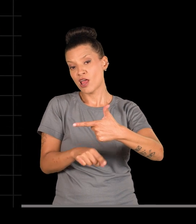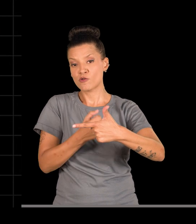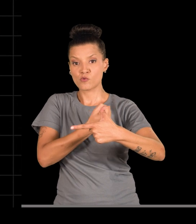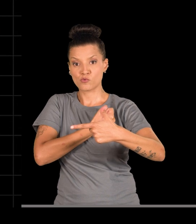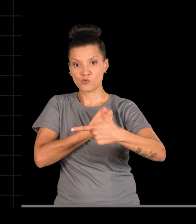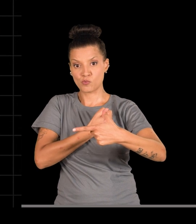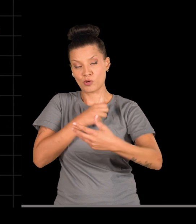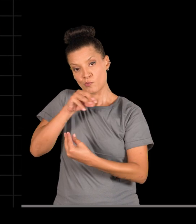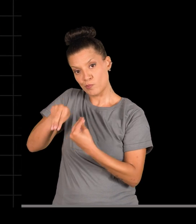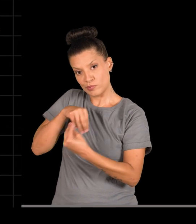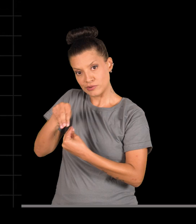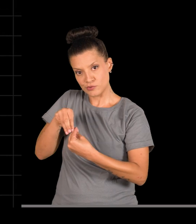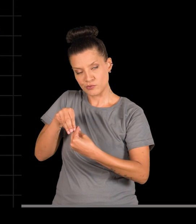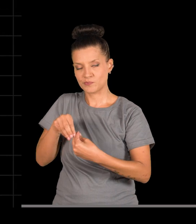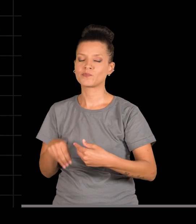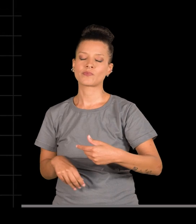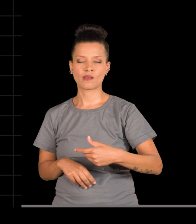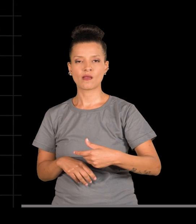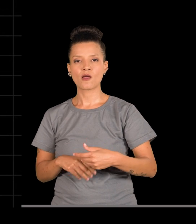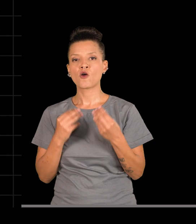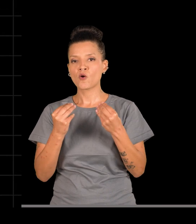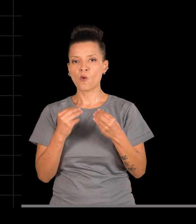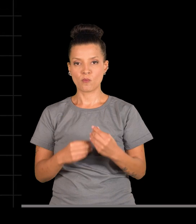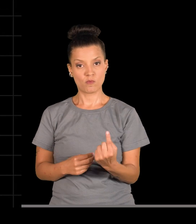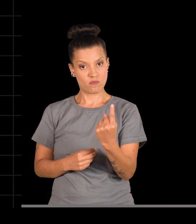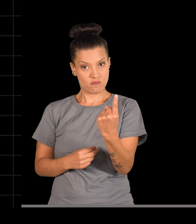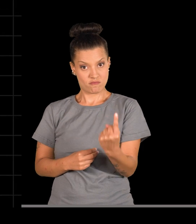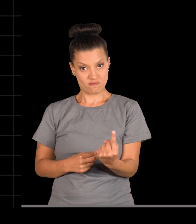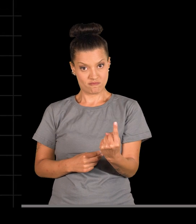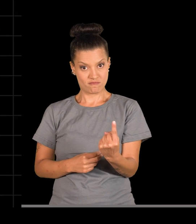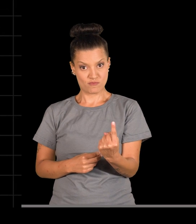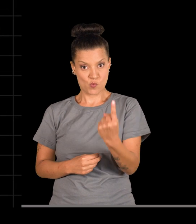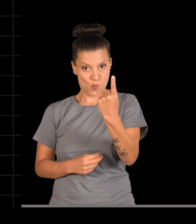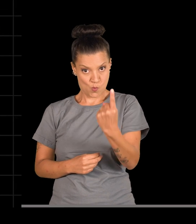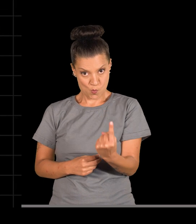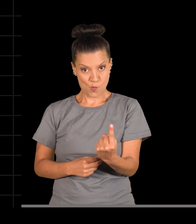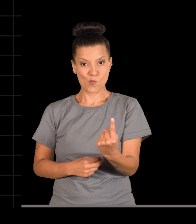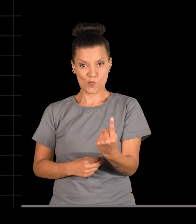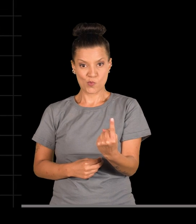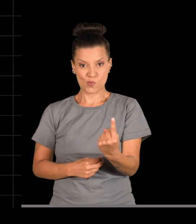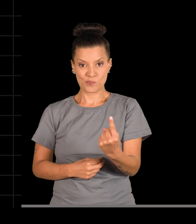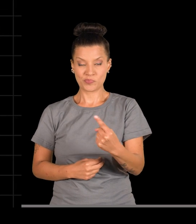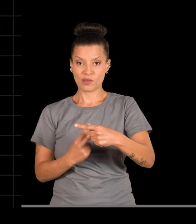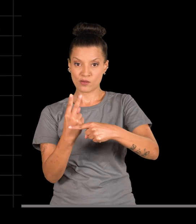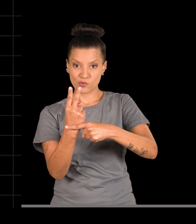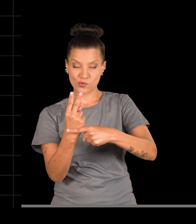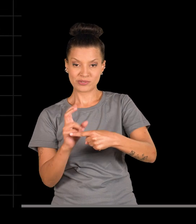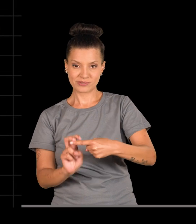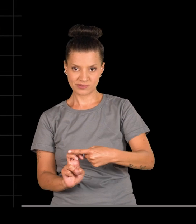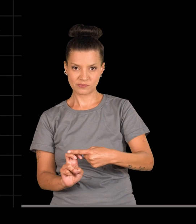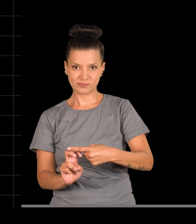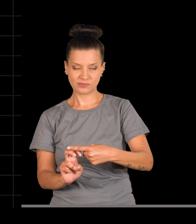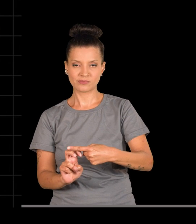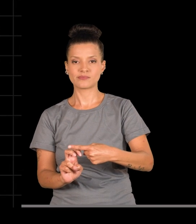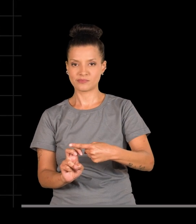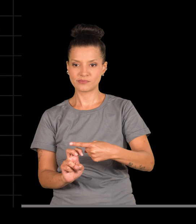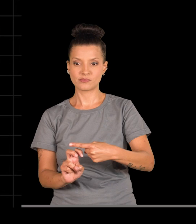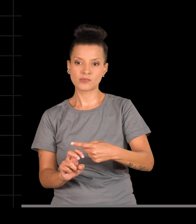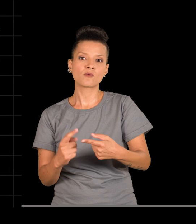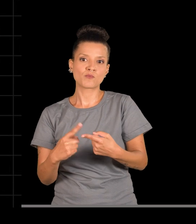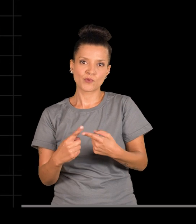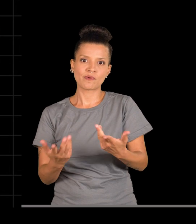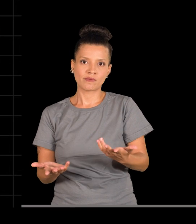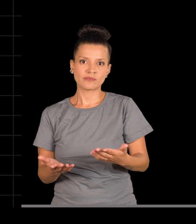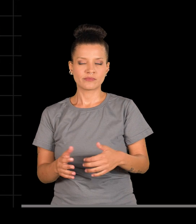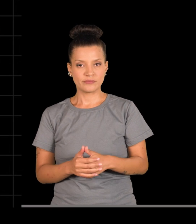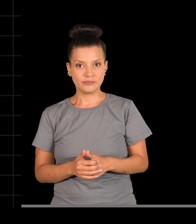a representação em número misto da fração 7/5 seria 1 inteiro e 2/5. Né? Aqui seria o